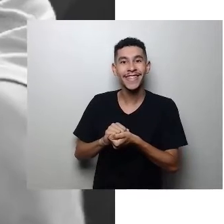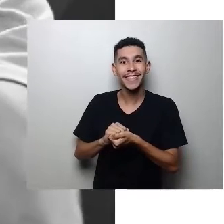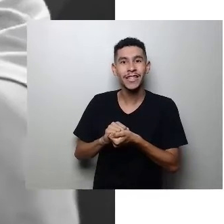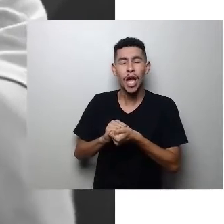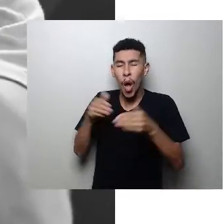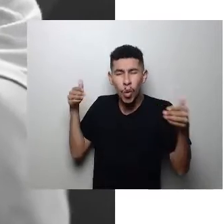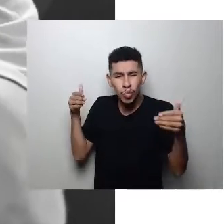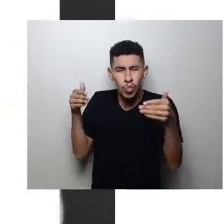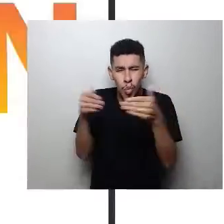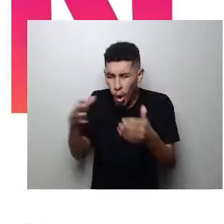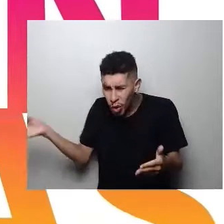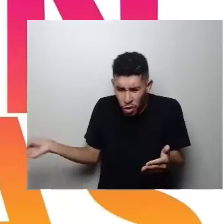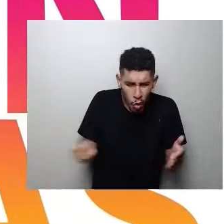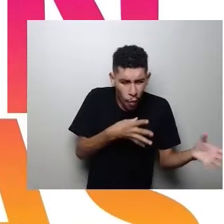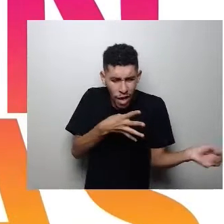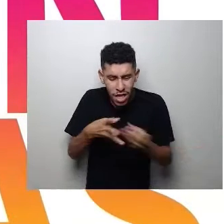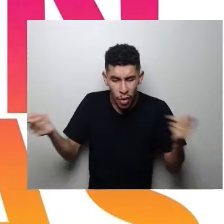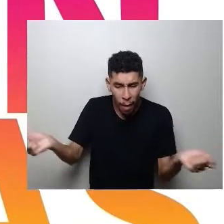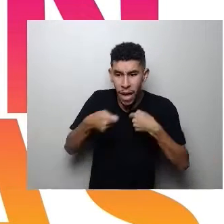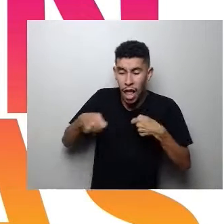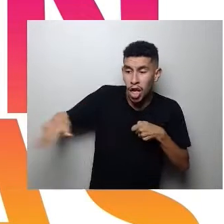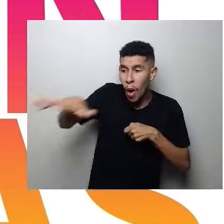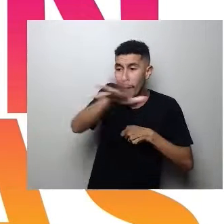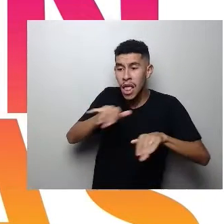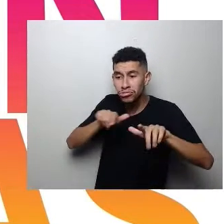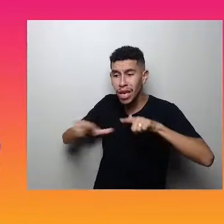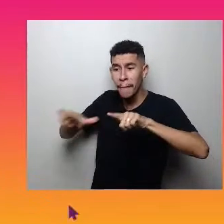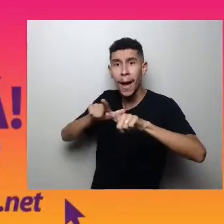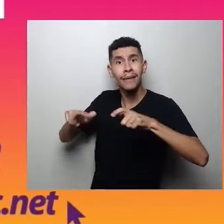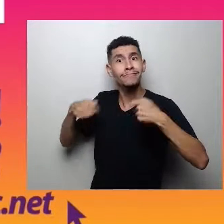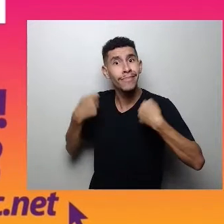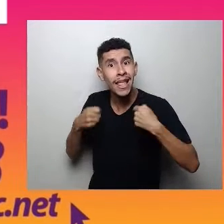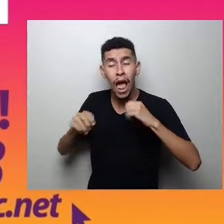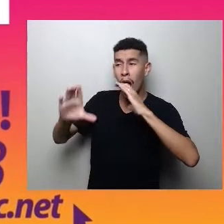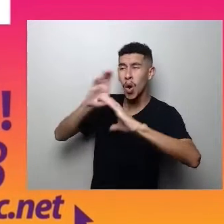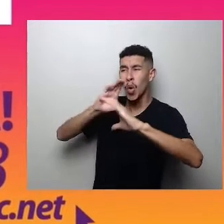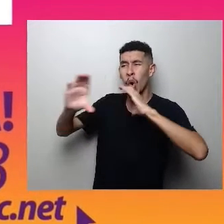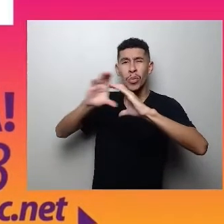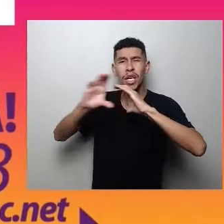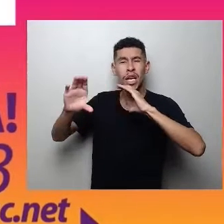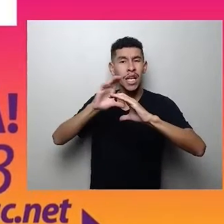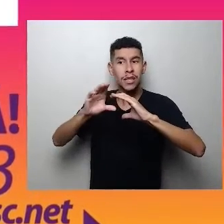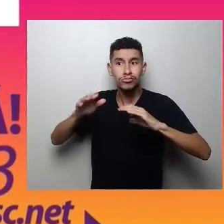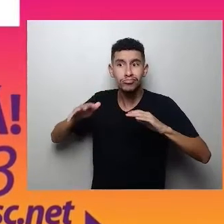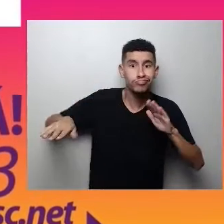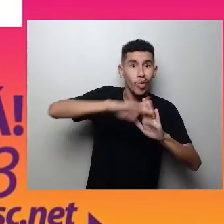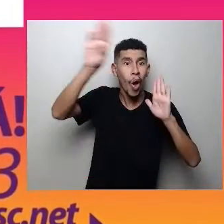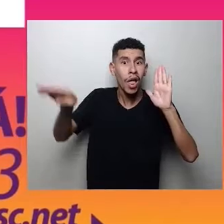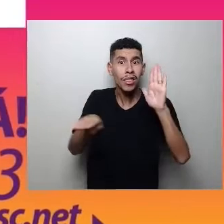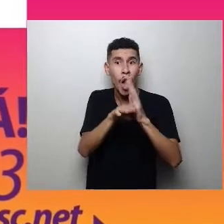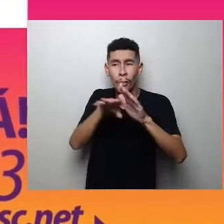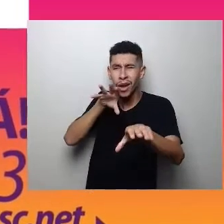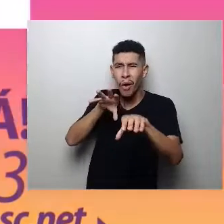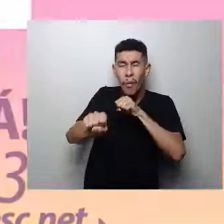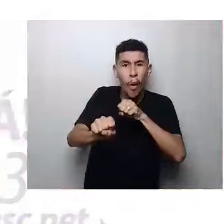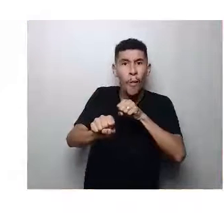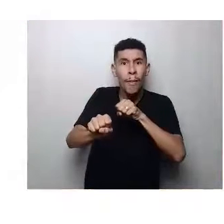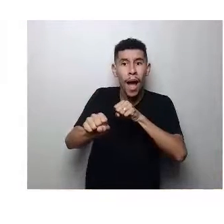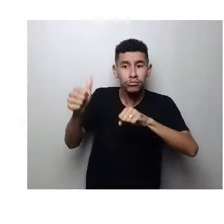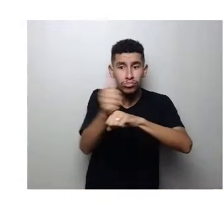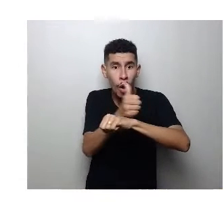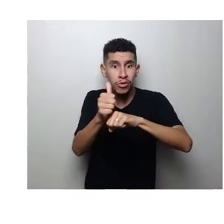Foco na inovação e nas competências que o mercado precisa. Comunicação 360 graus para formar profissionais de alto